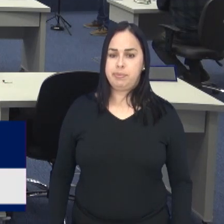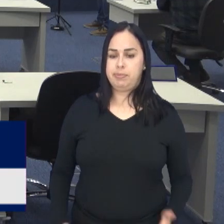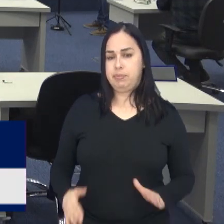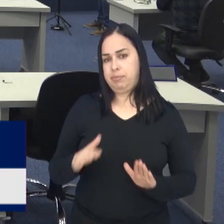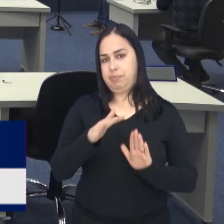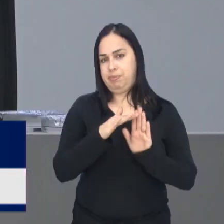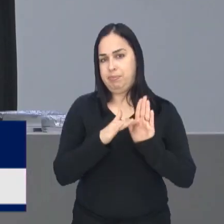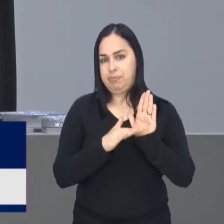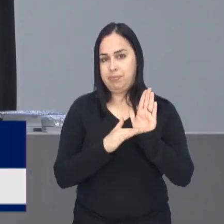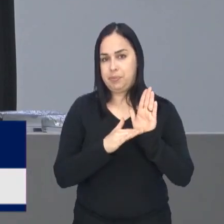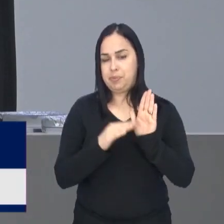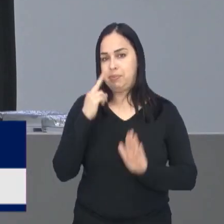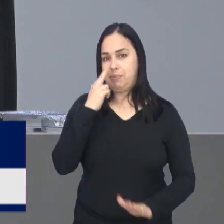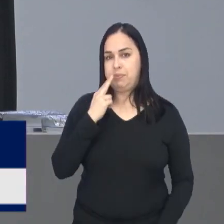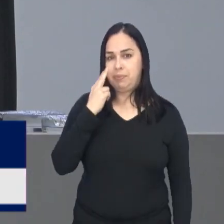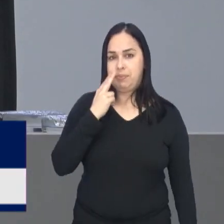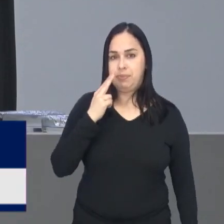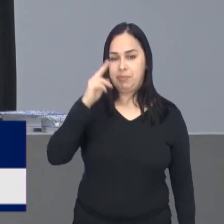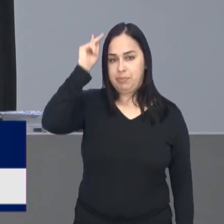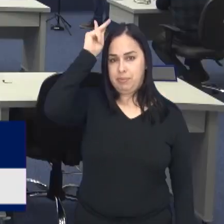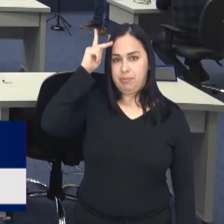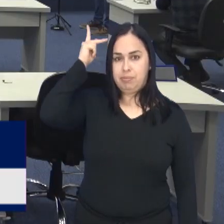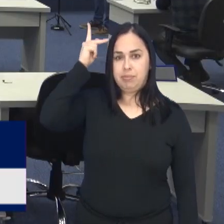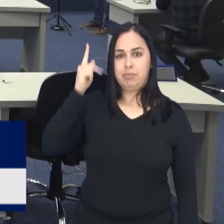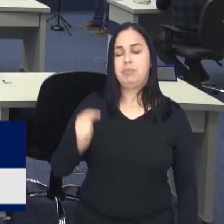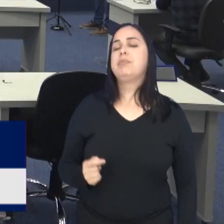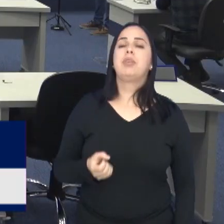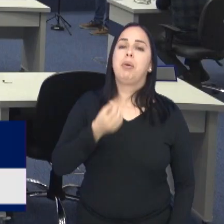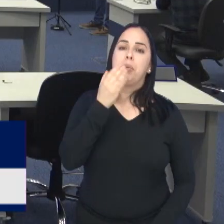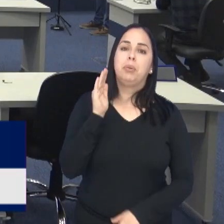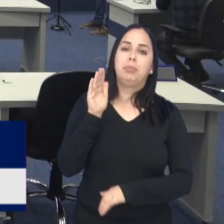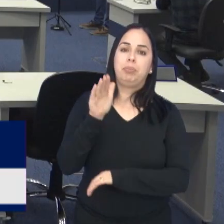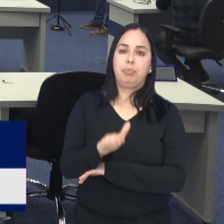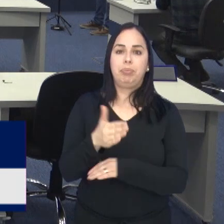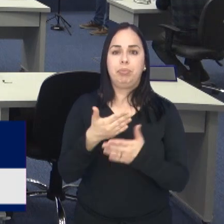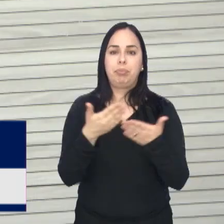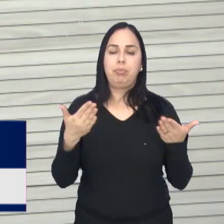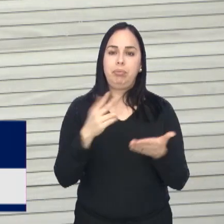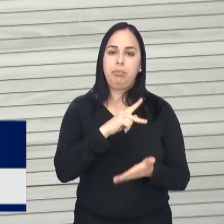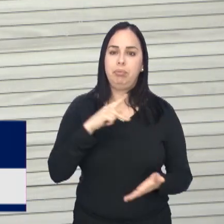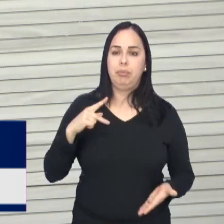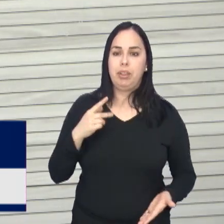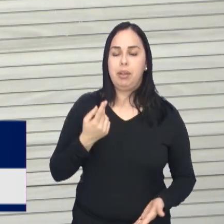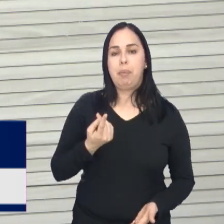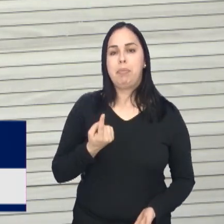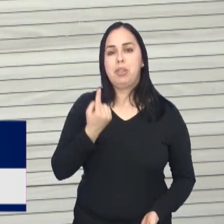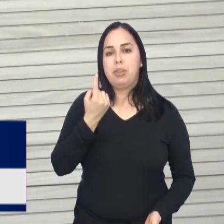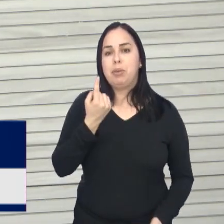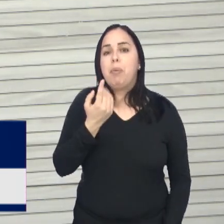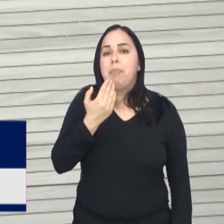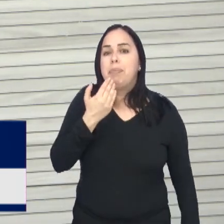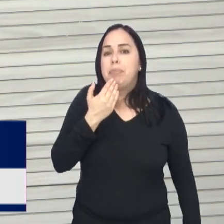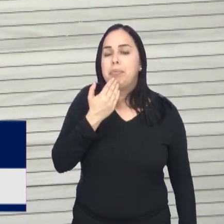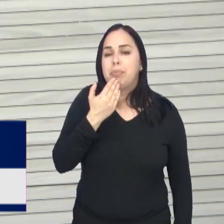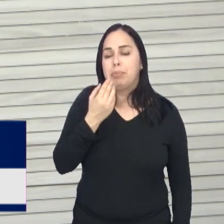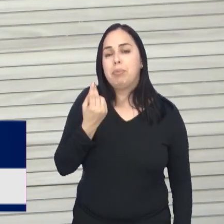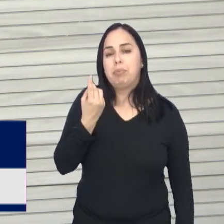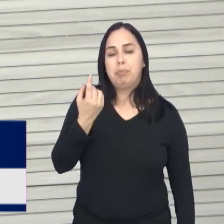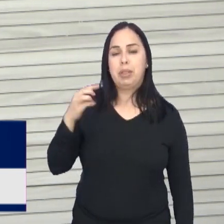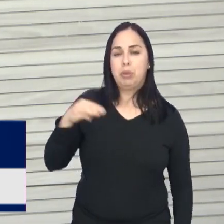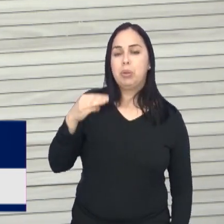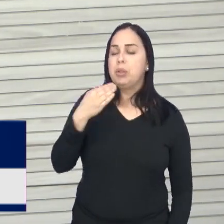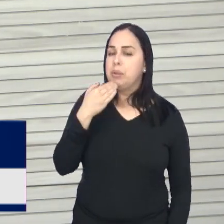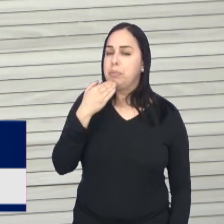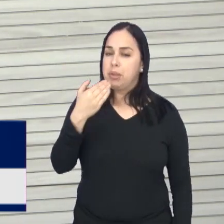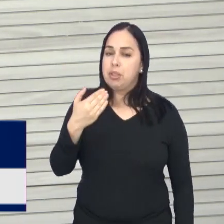Questão de ordem, o vereador Fernando Petite. Boa tarde, presidente. Vim pedir um minuto de silêncio para duas